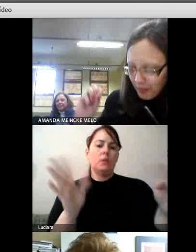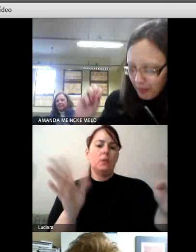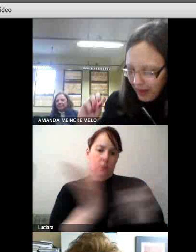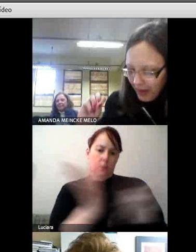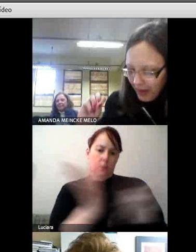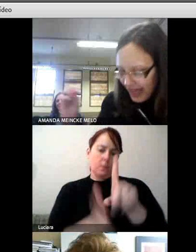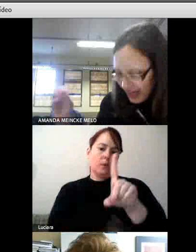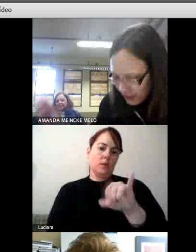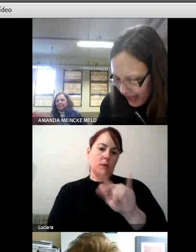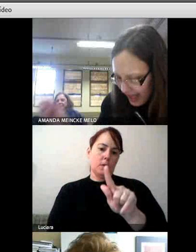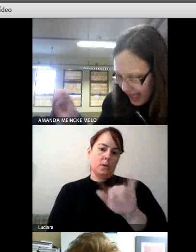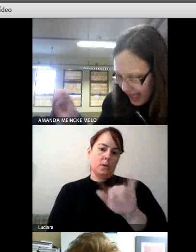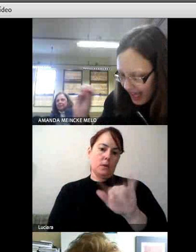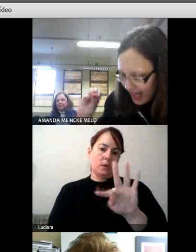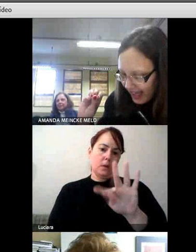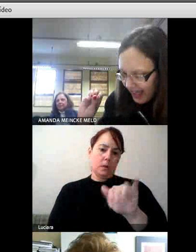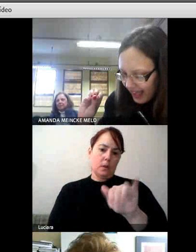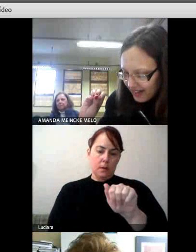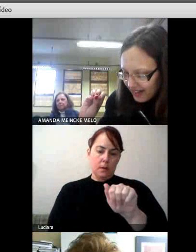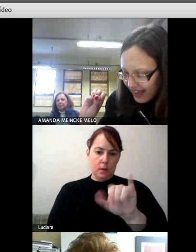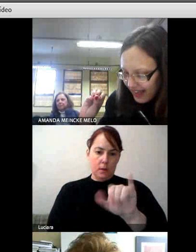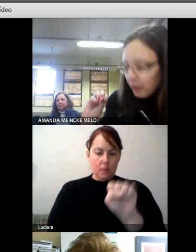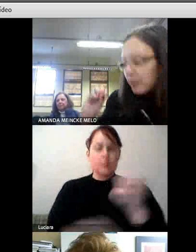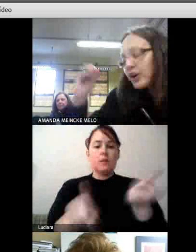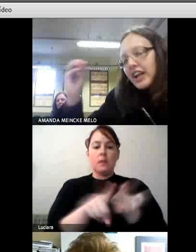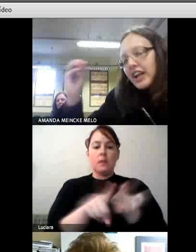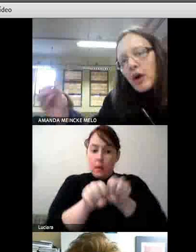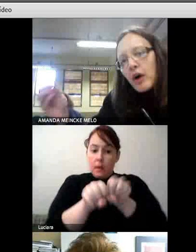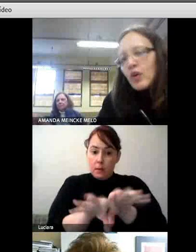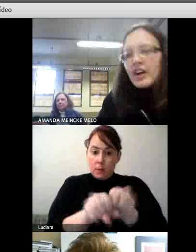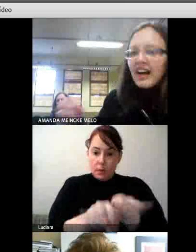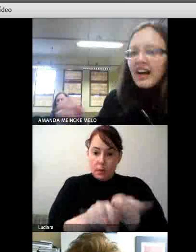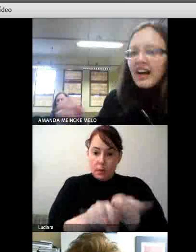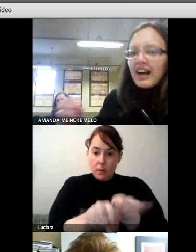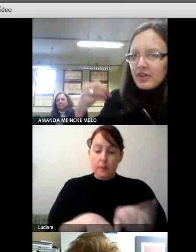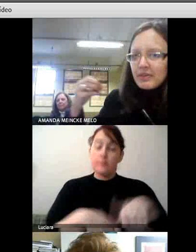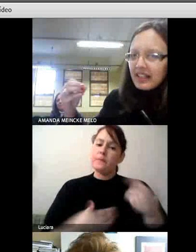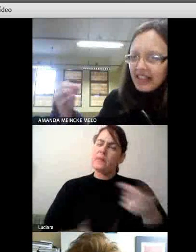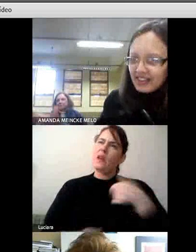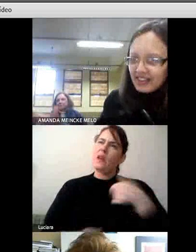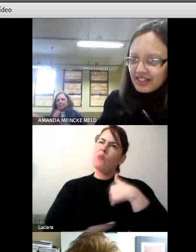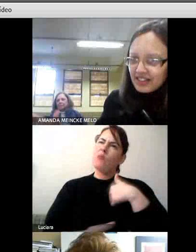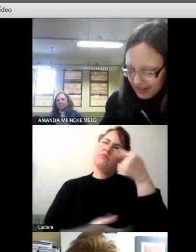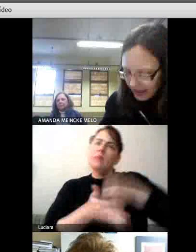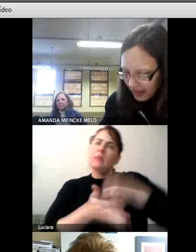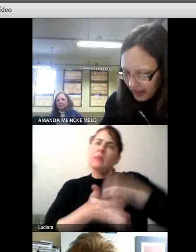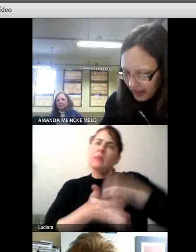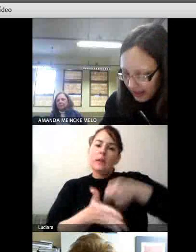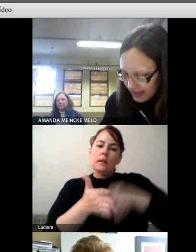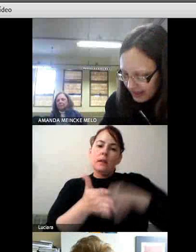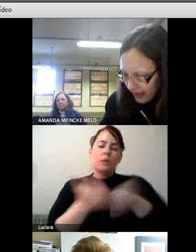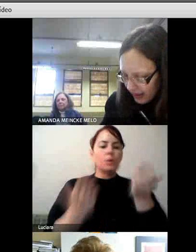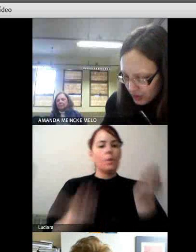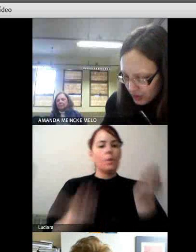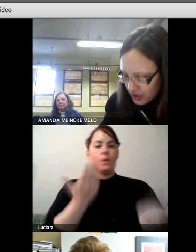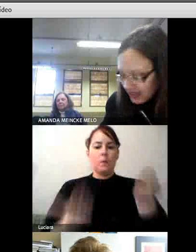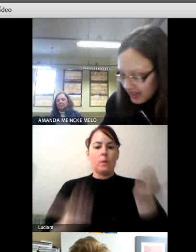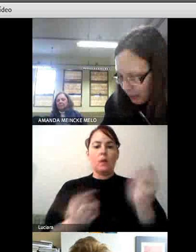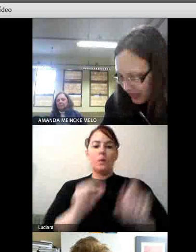assim, um paralelo entre o programa UCA, as possibilidades